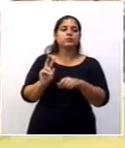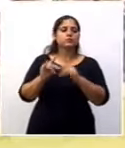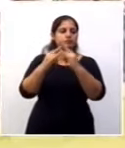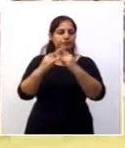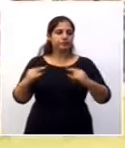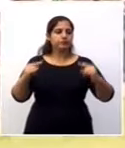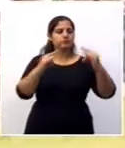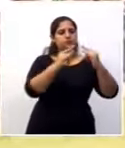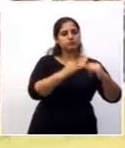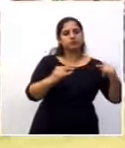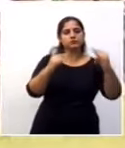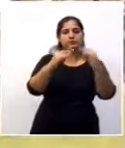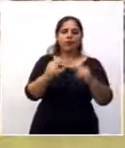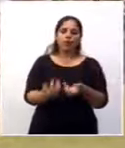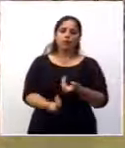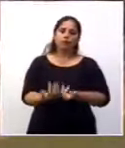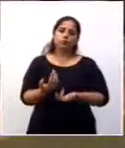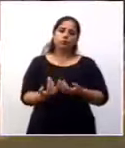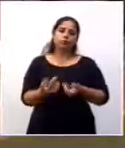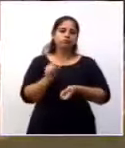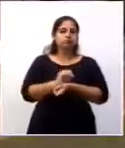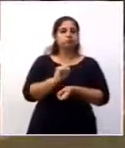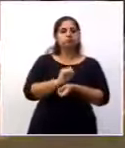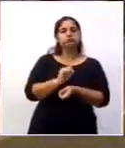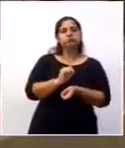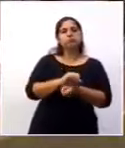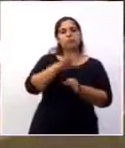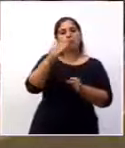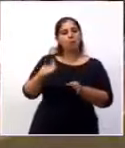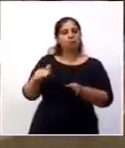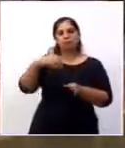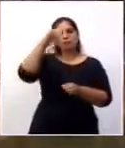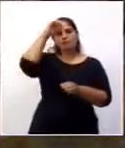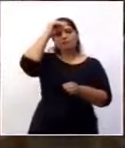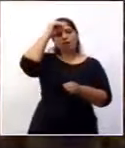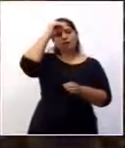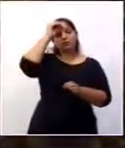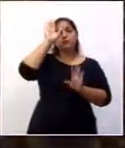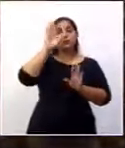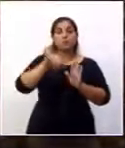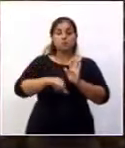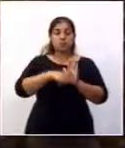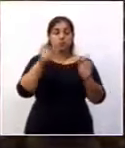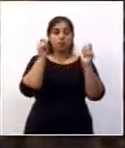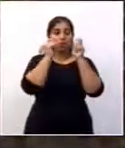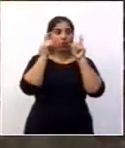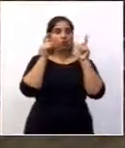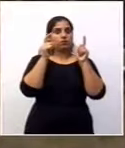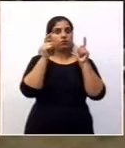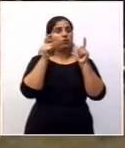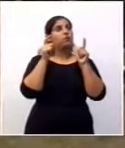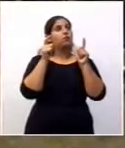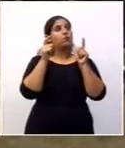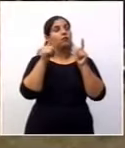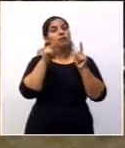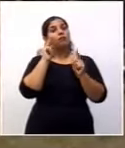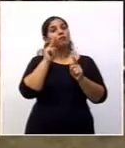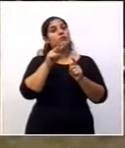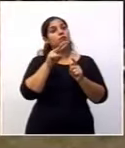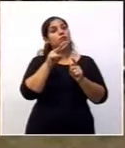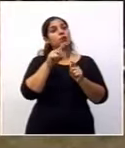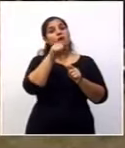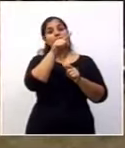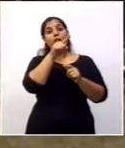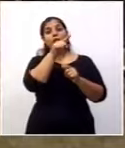uma fogueira e dormiram ali em cima do Morro São João, sem saber. O primeiro que acordou olhou e falou: "Ah